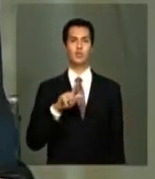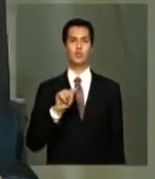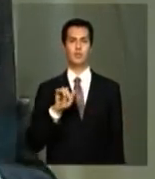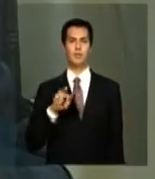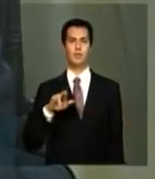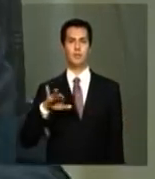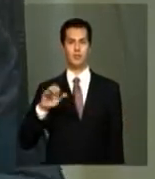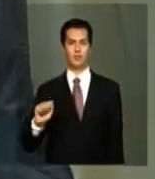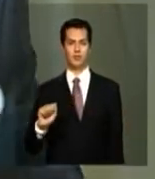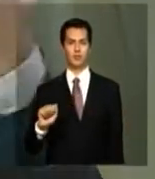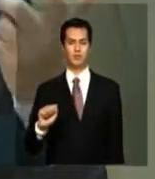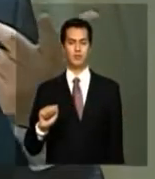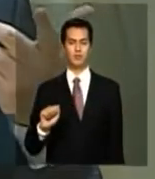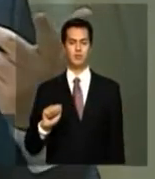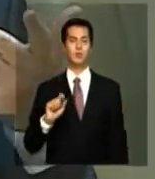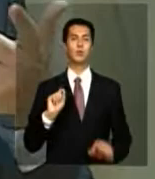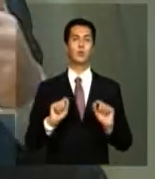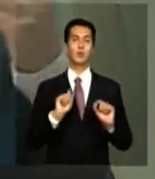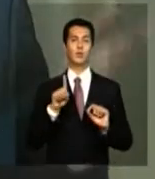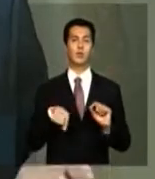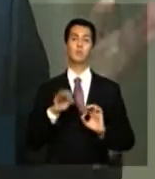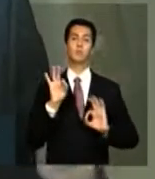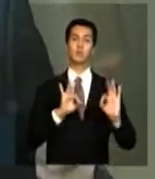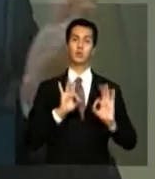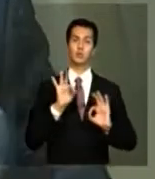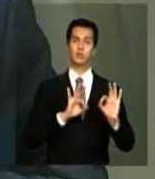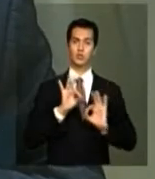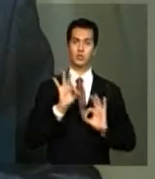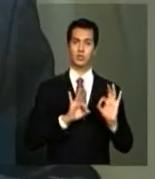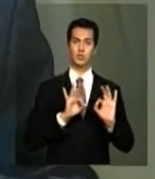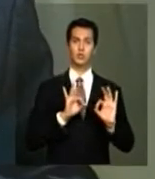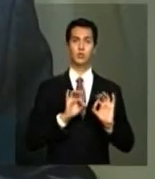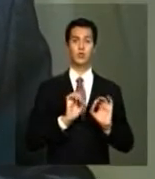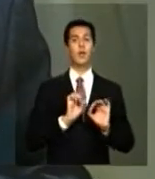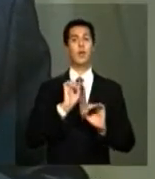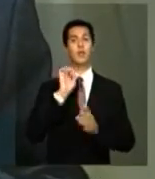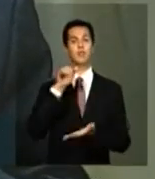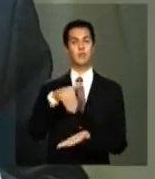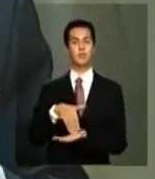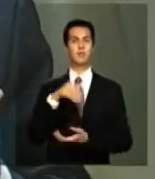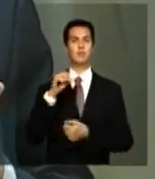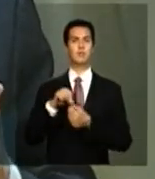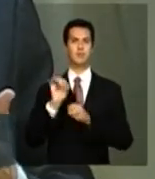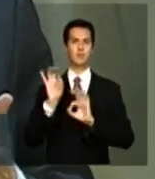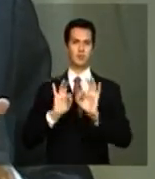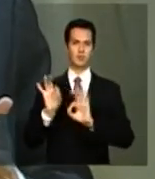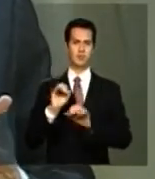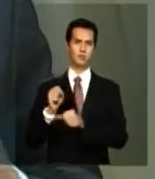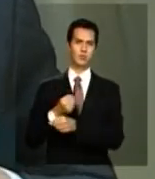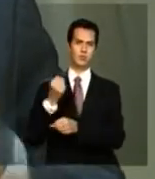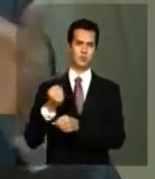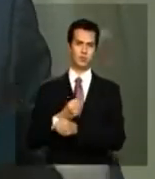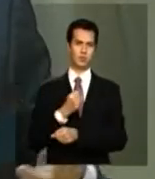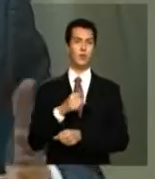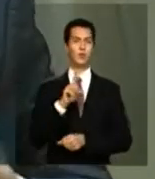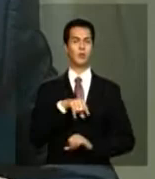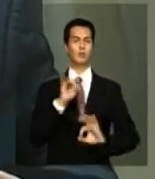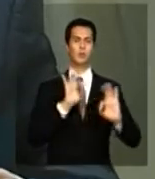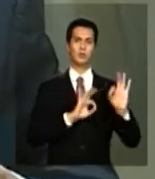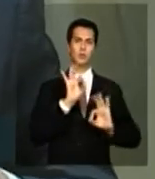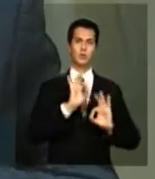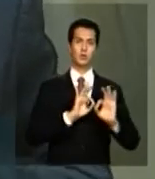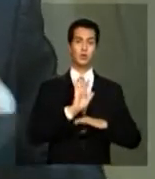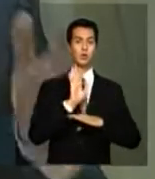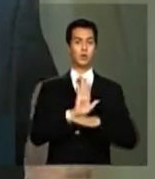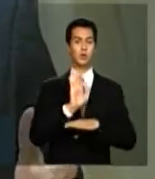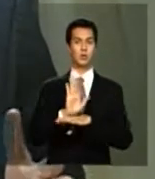engenharia não não projeto projeto para fazer a obra Tá certo então é Para viabilizar um